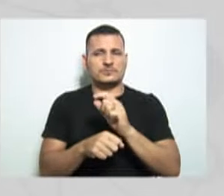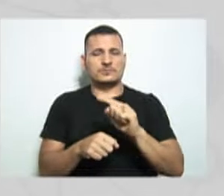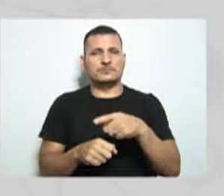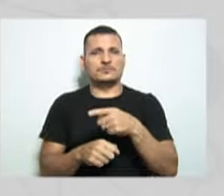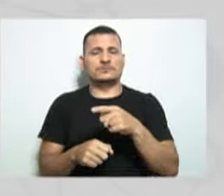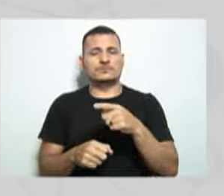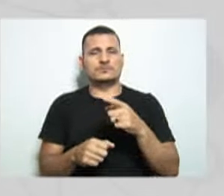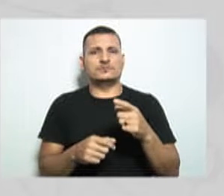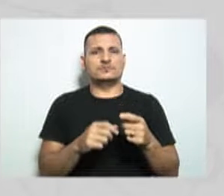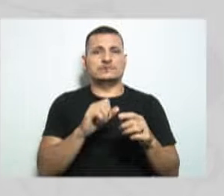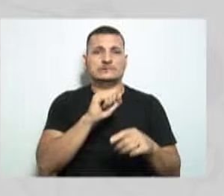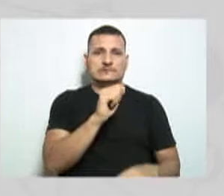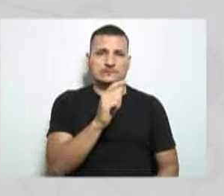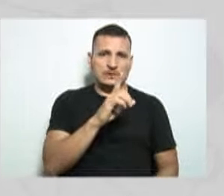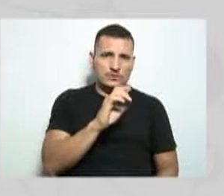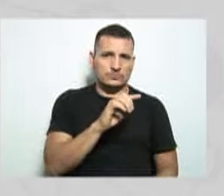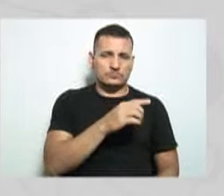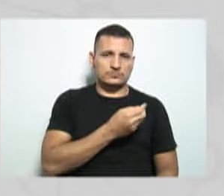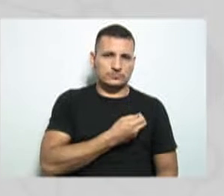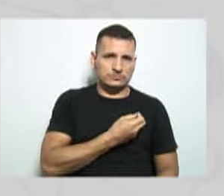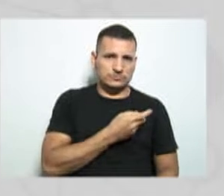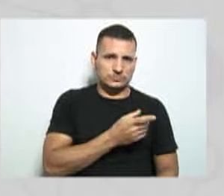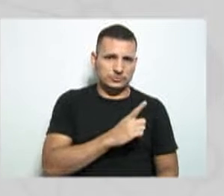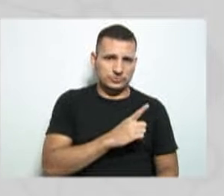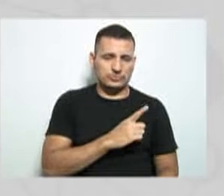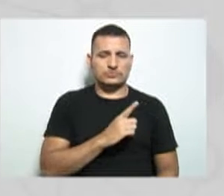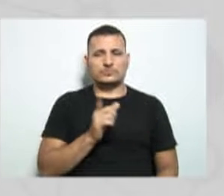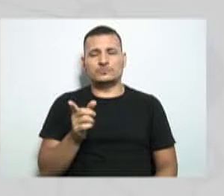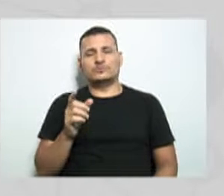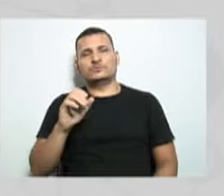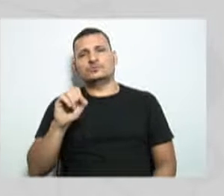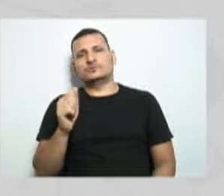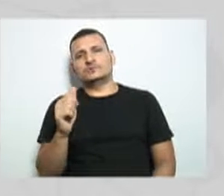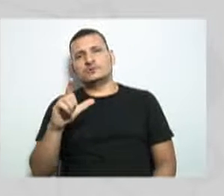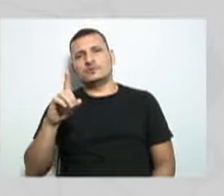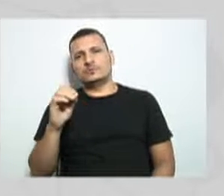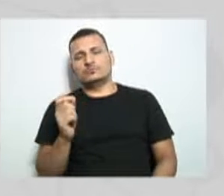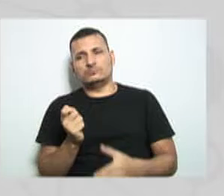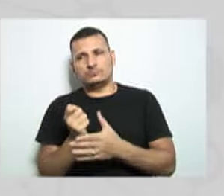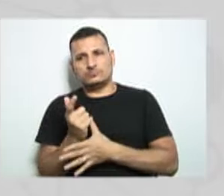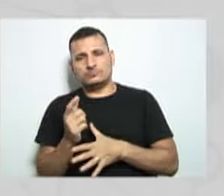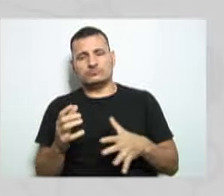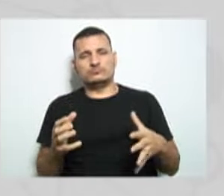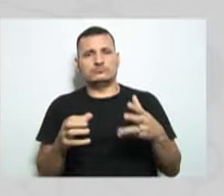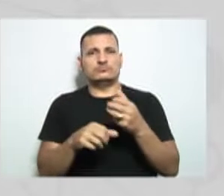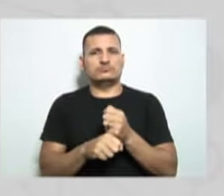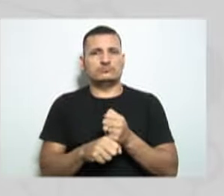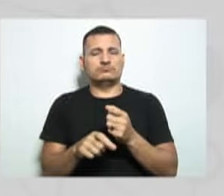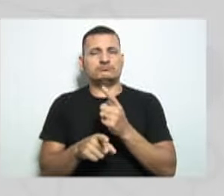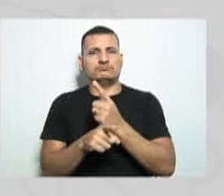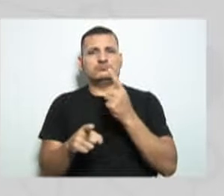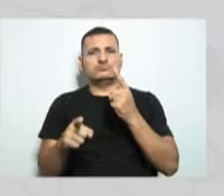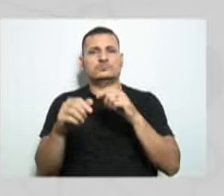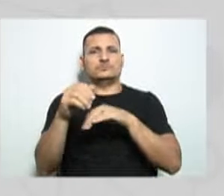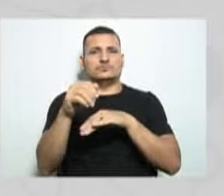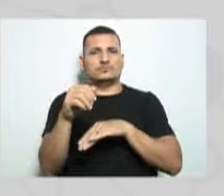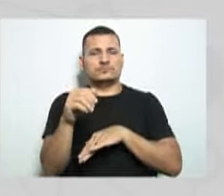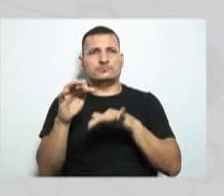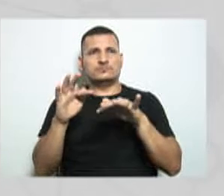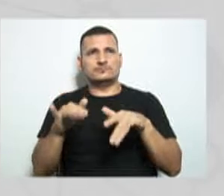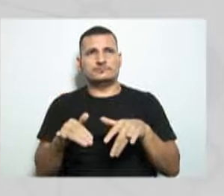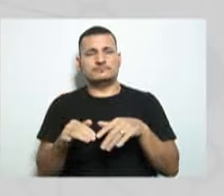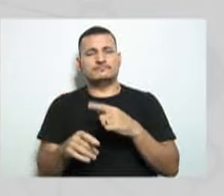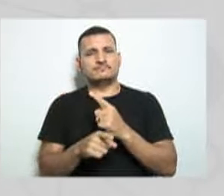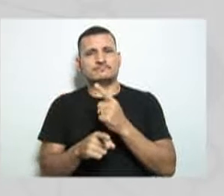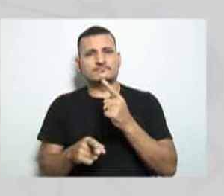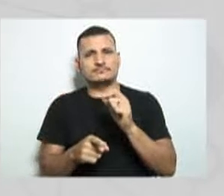saldo que eu comprei para achar o meu estoque final. E fazer a média entre eles. Aí eu acho o